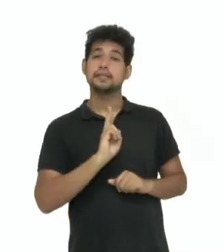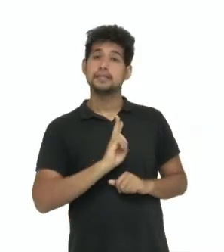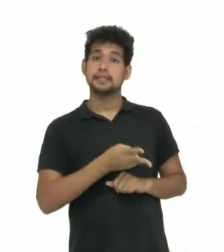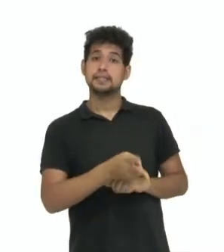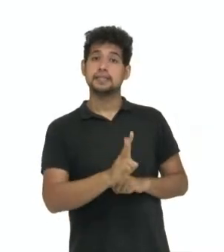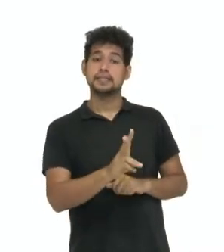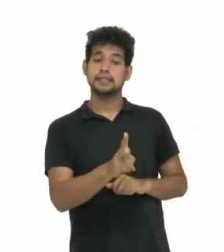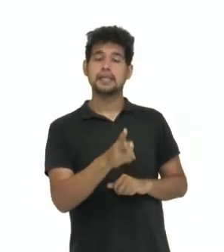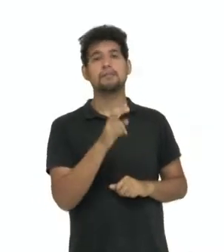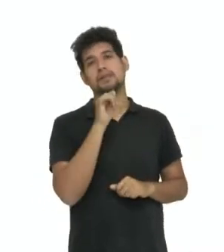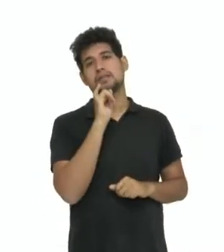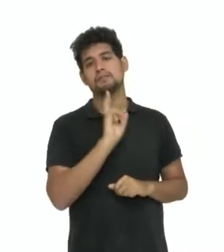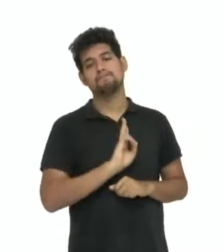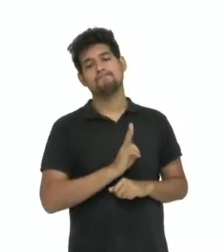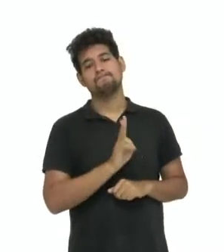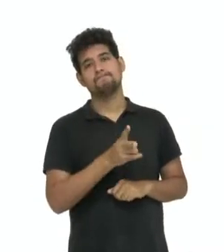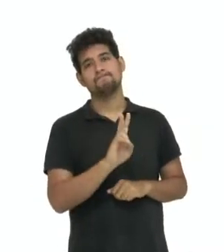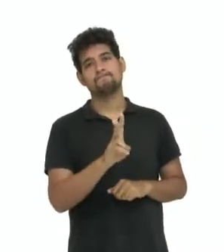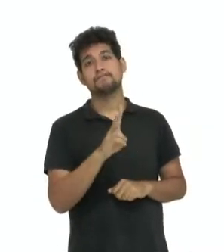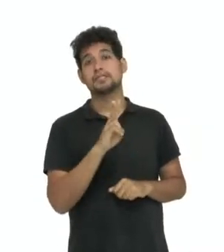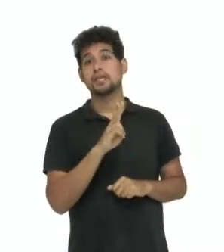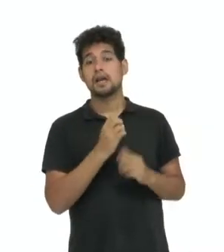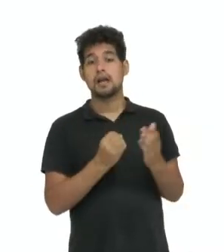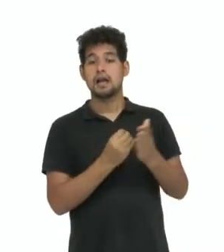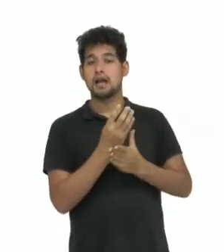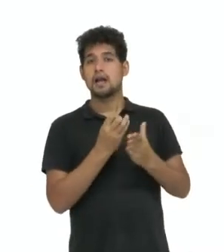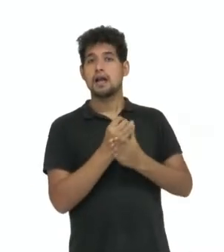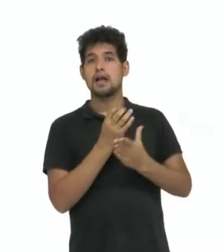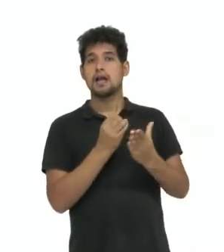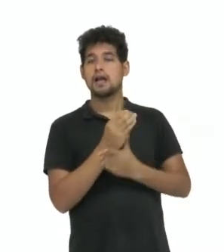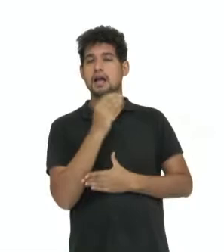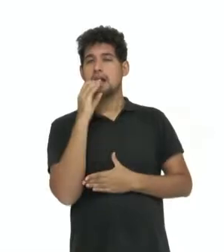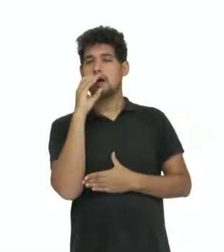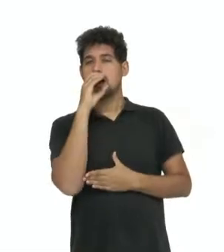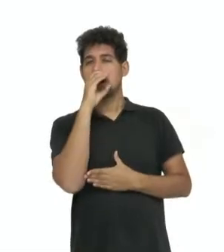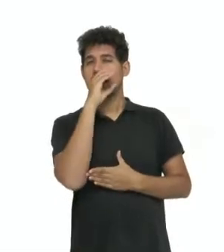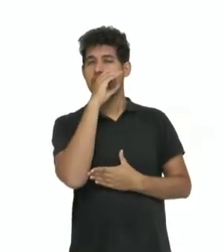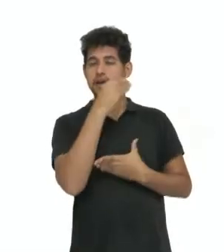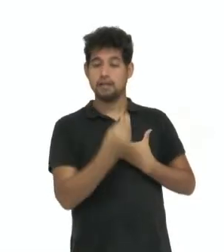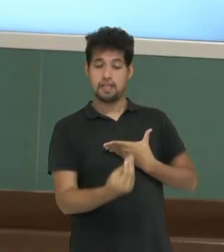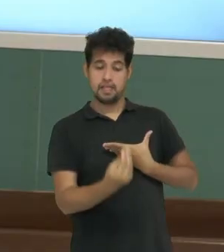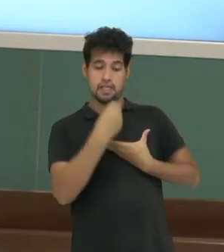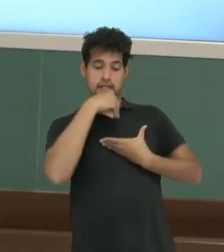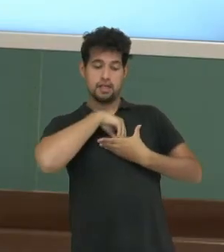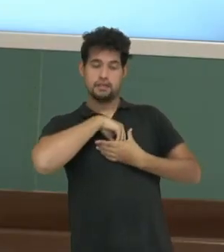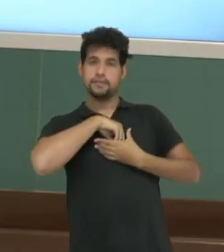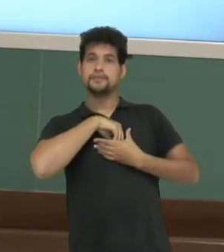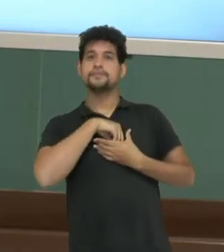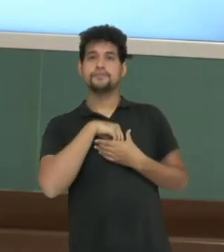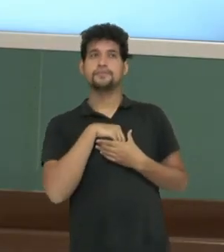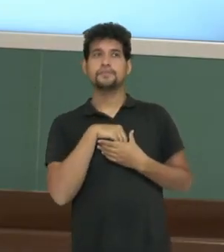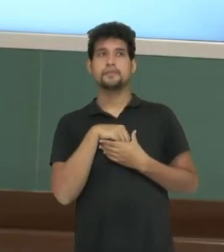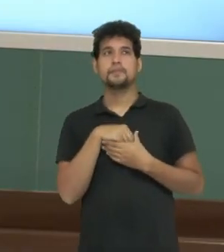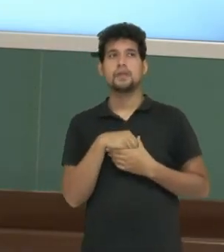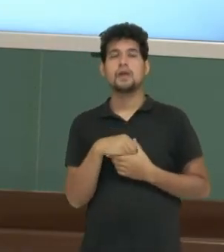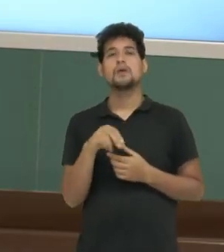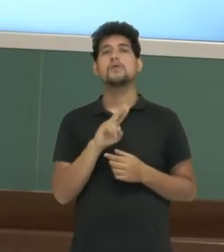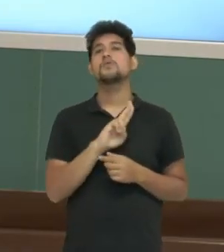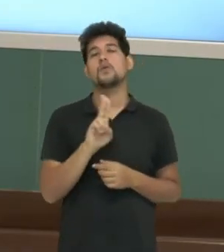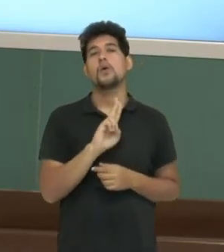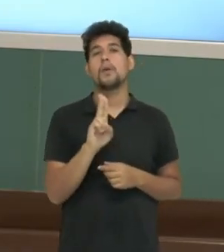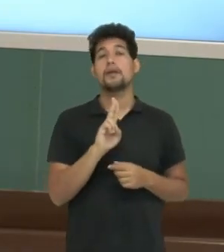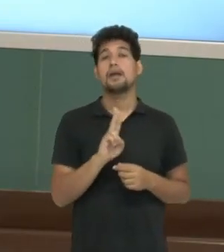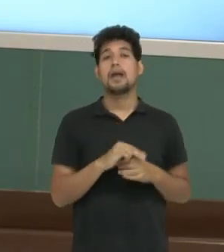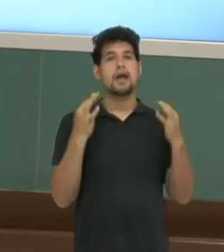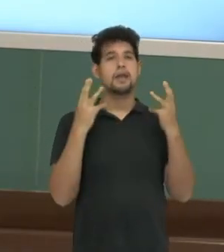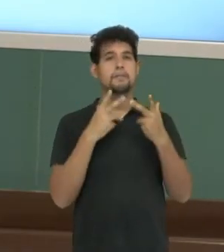mantendo, praticamente constante, a produção do calor interno. Por isso, são chamados de